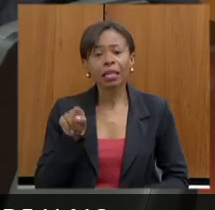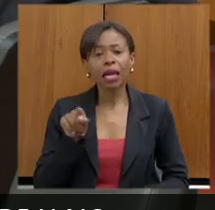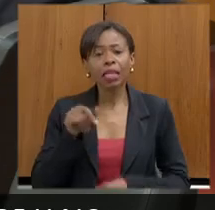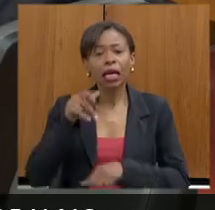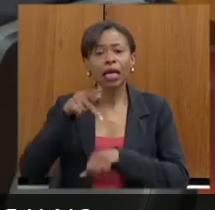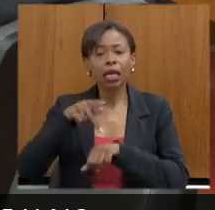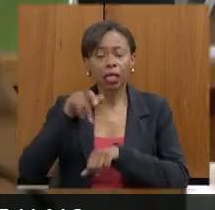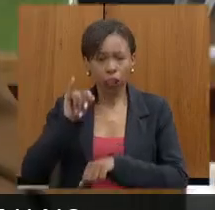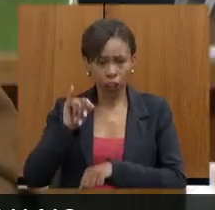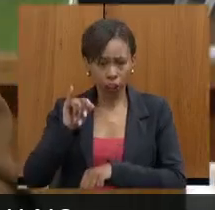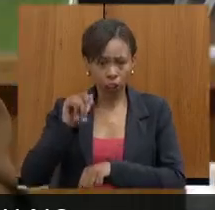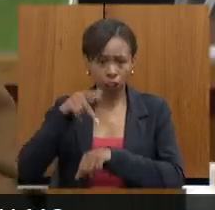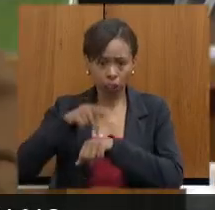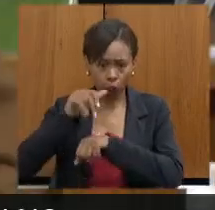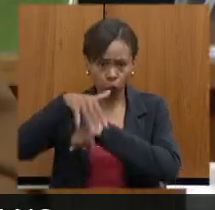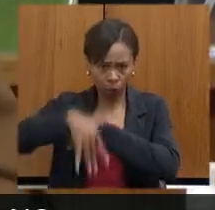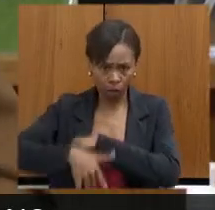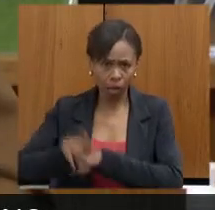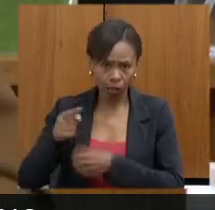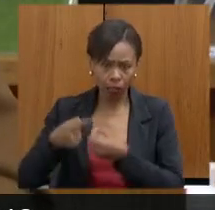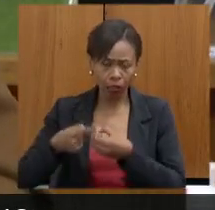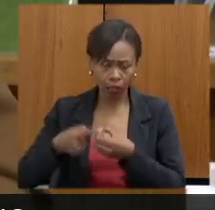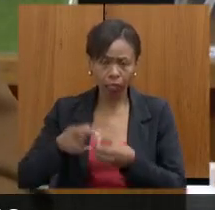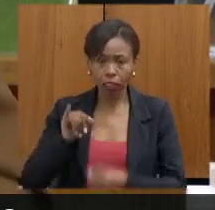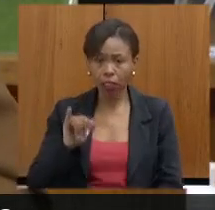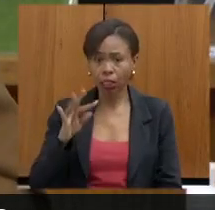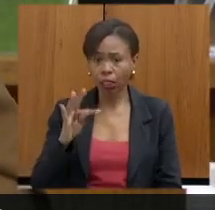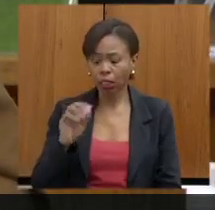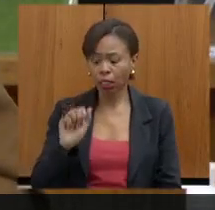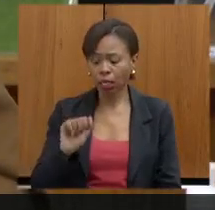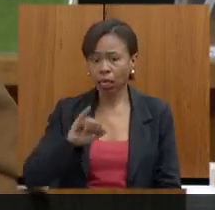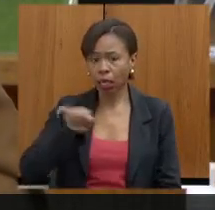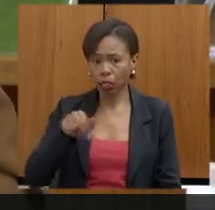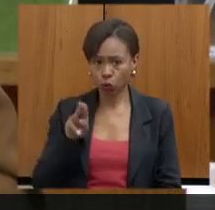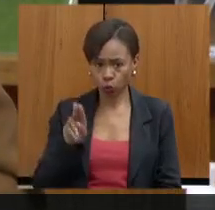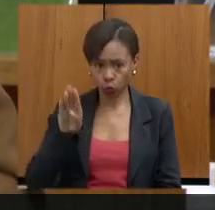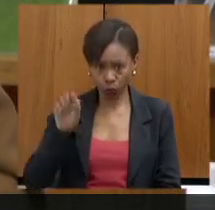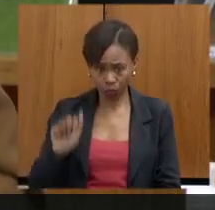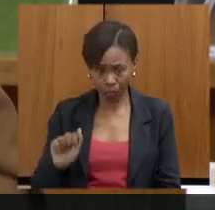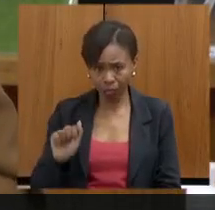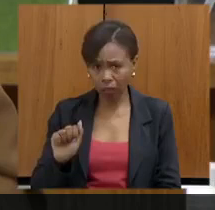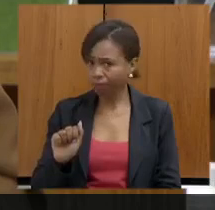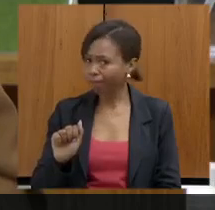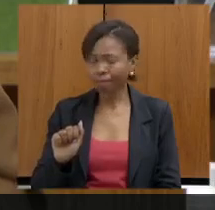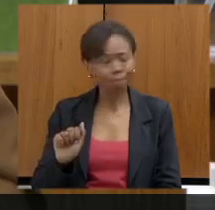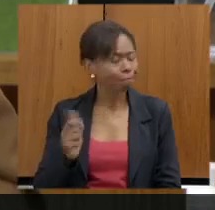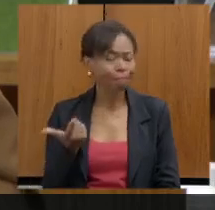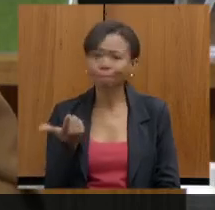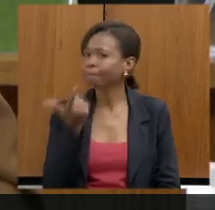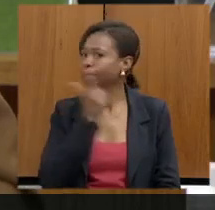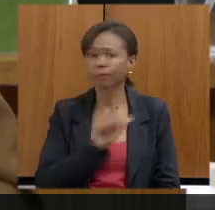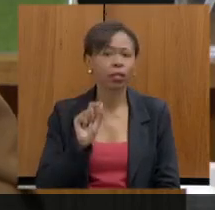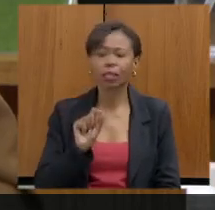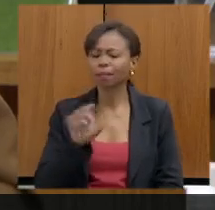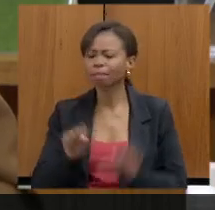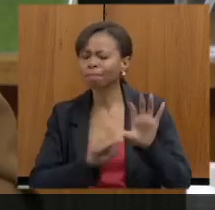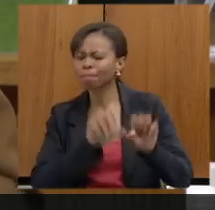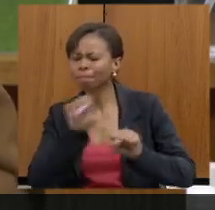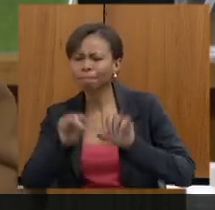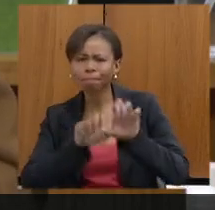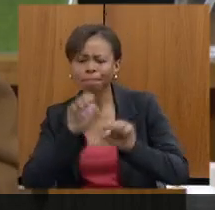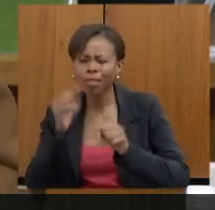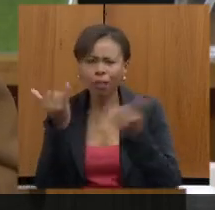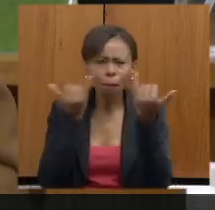Itajubá mas realmente o senhor falou a gente não conseguiu captar que as informações né importância da